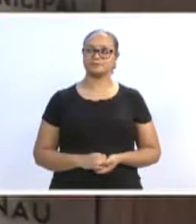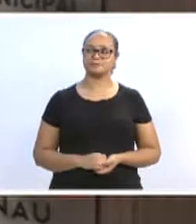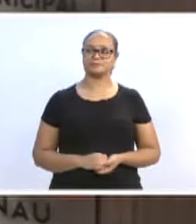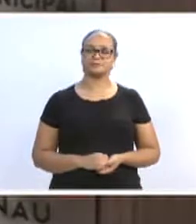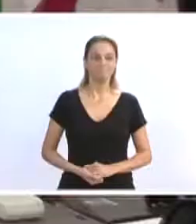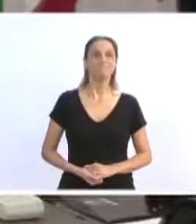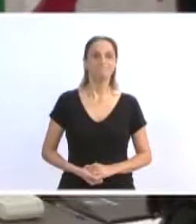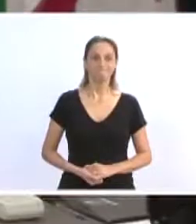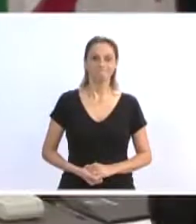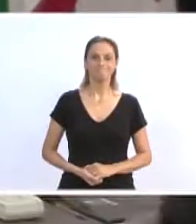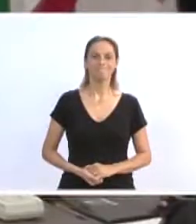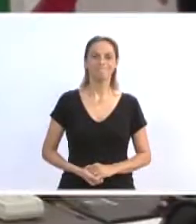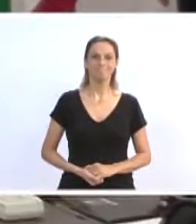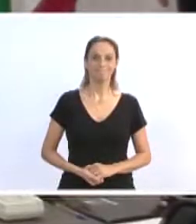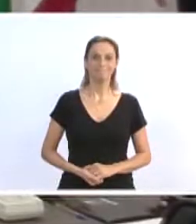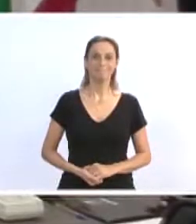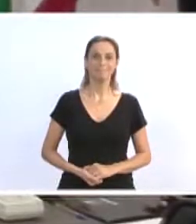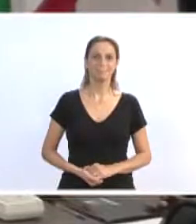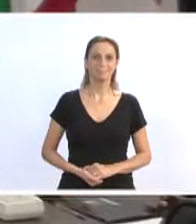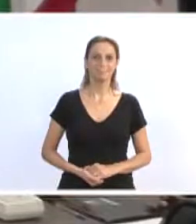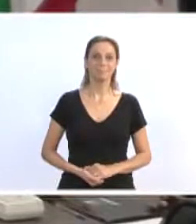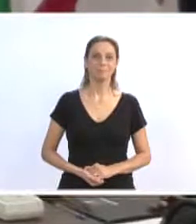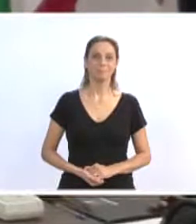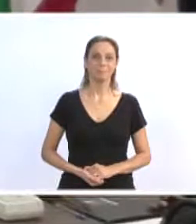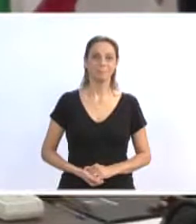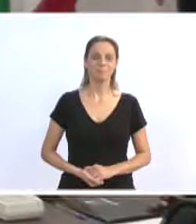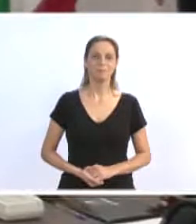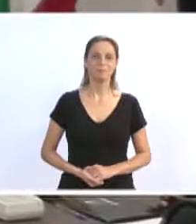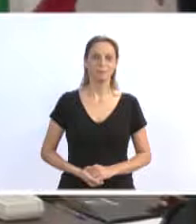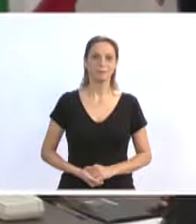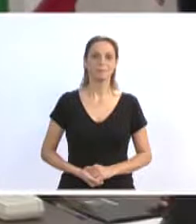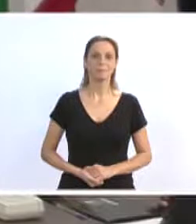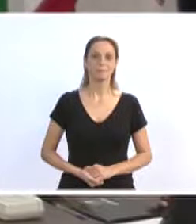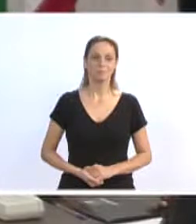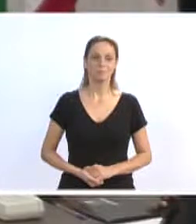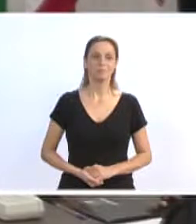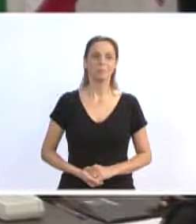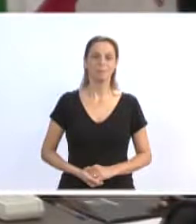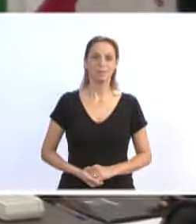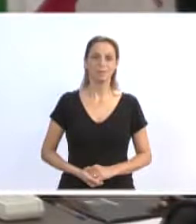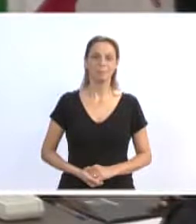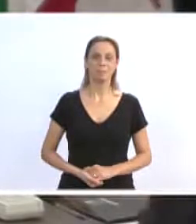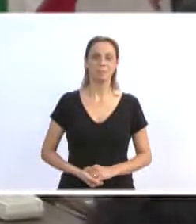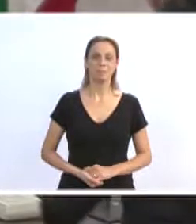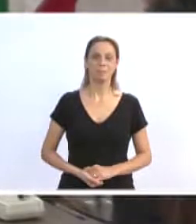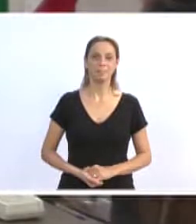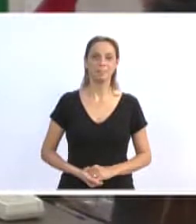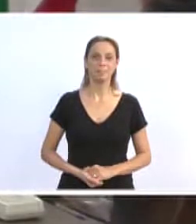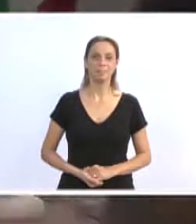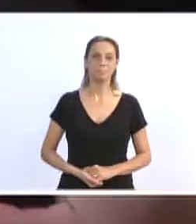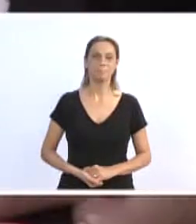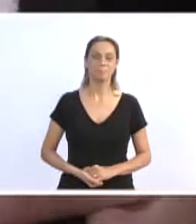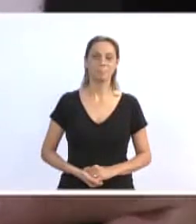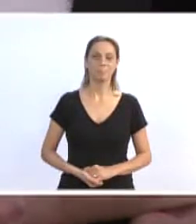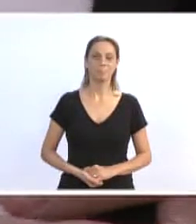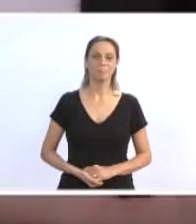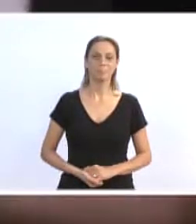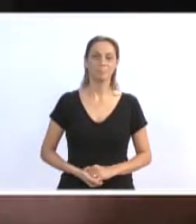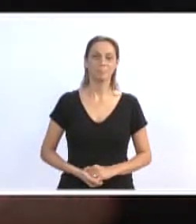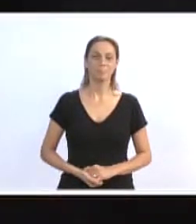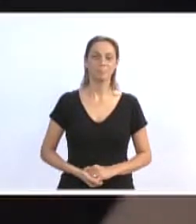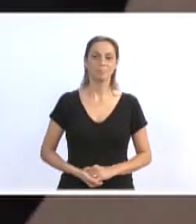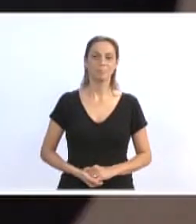mercado. Vereador Ito também homenageou a Souza Cruz, filial da multinacional com sede no